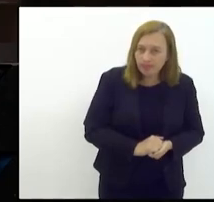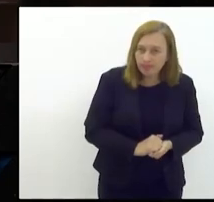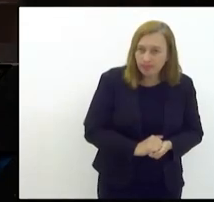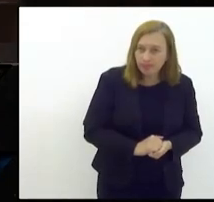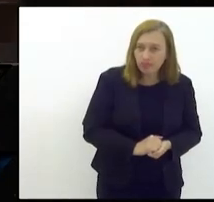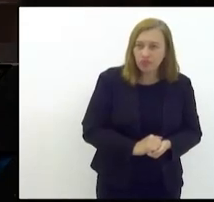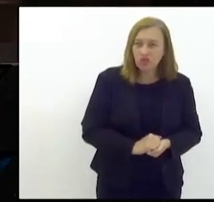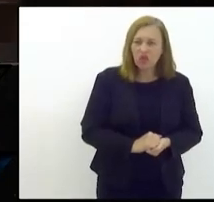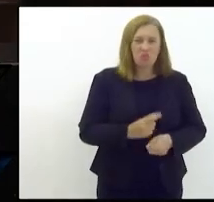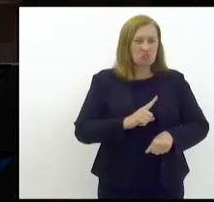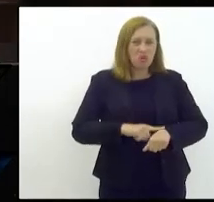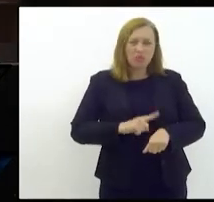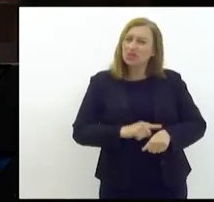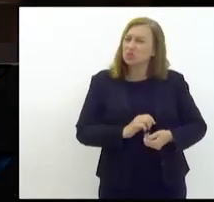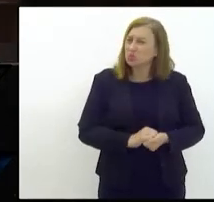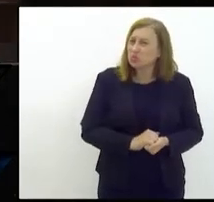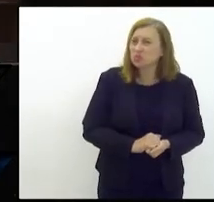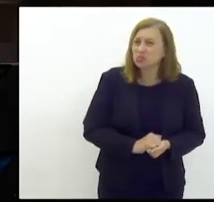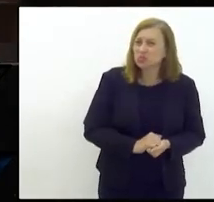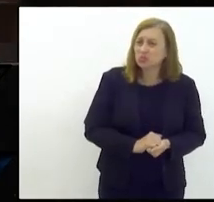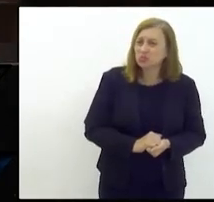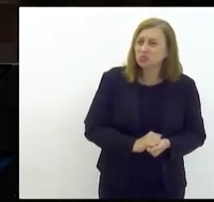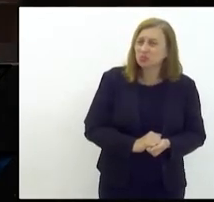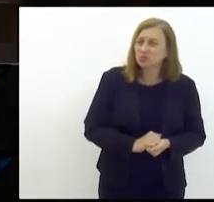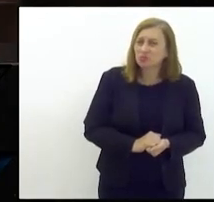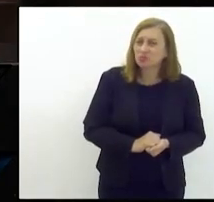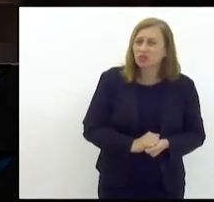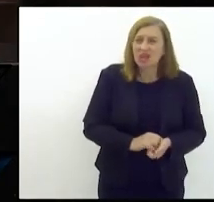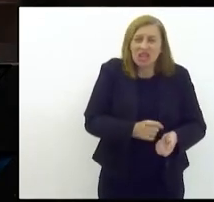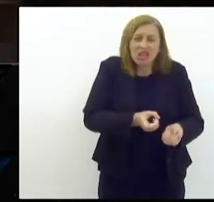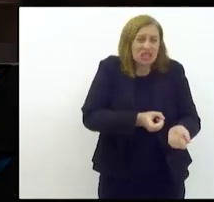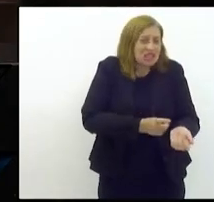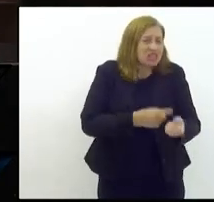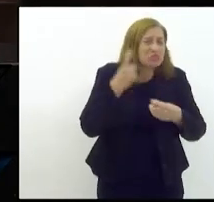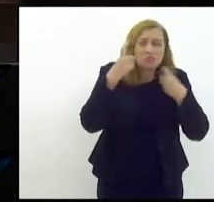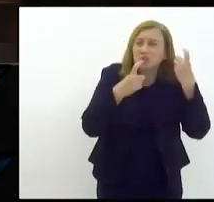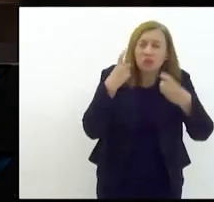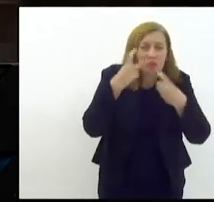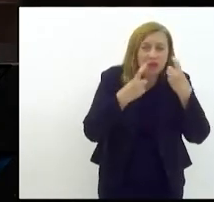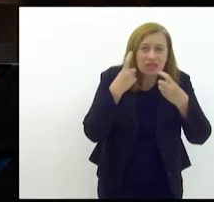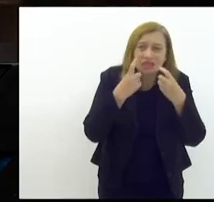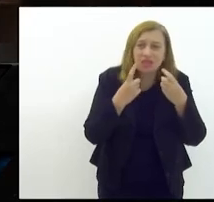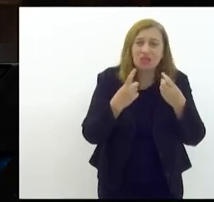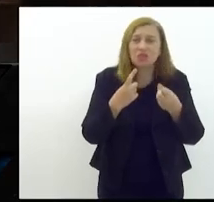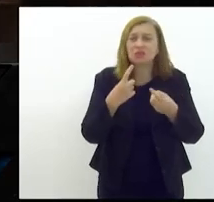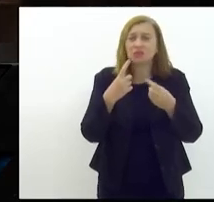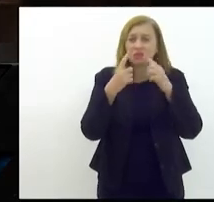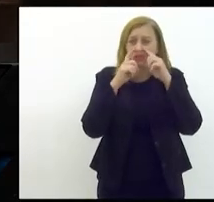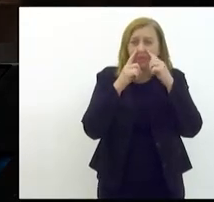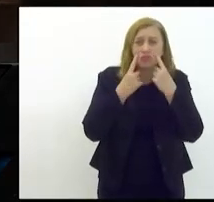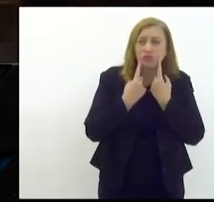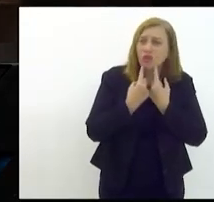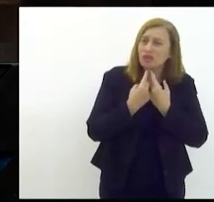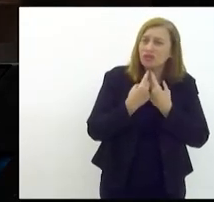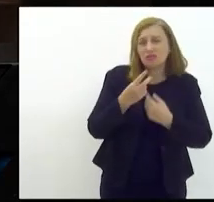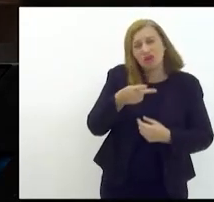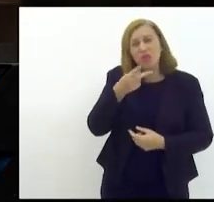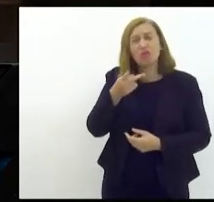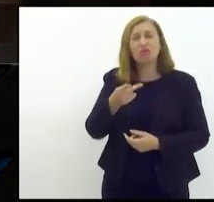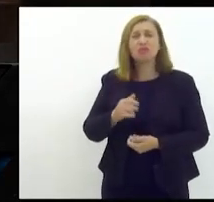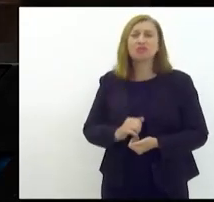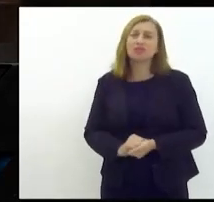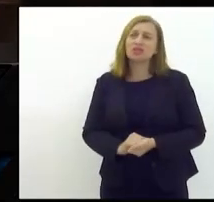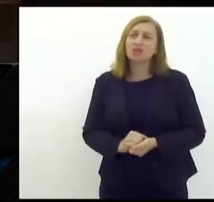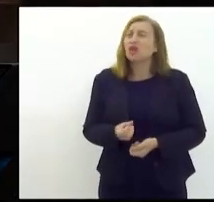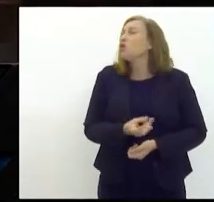em seu ato e seu desespero por ter perdido sua ente querido fez o questionamento